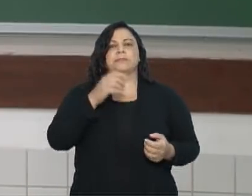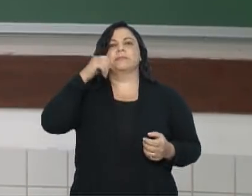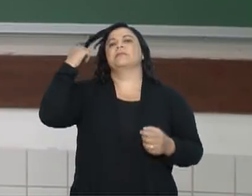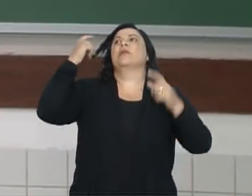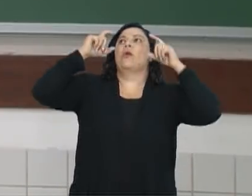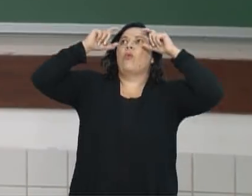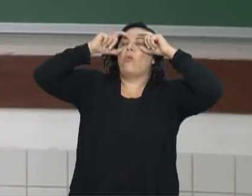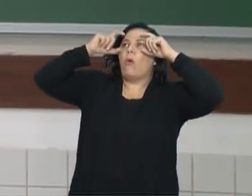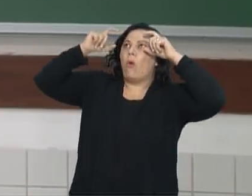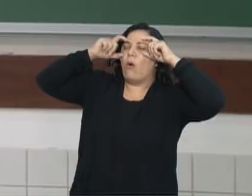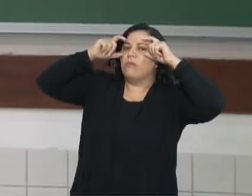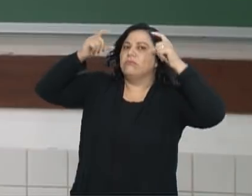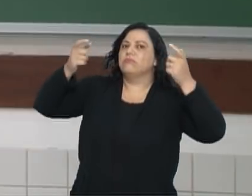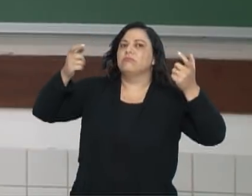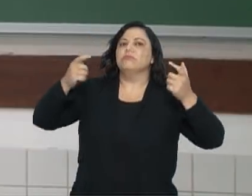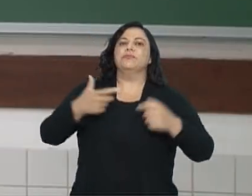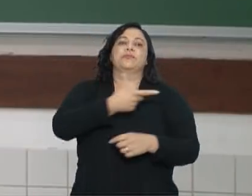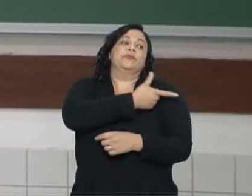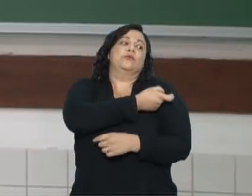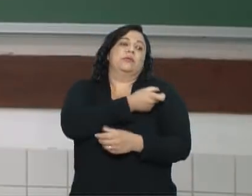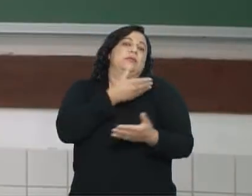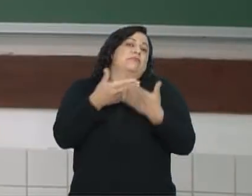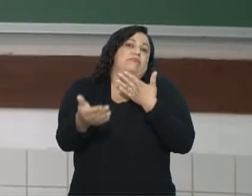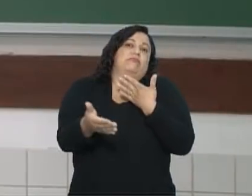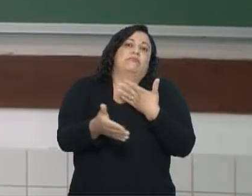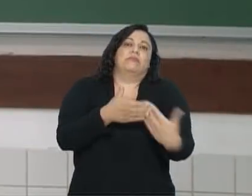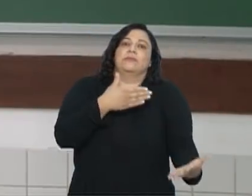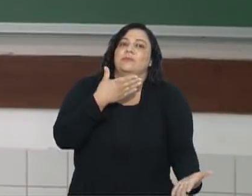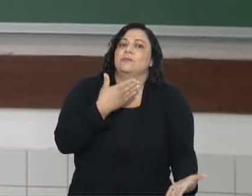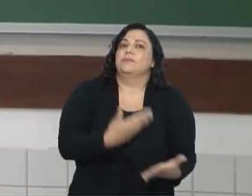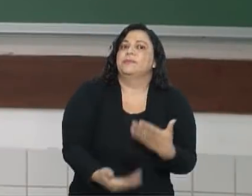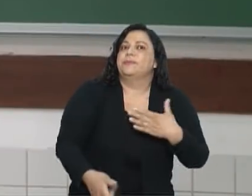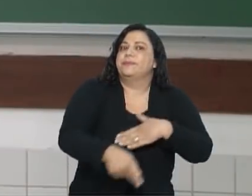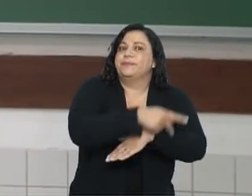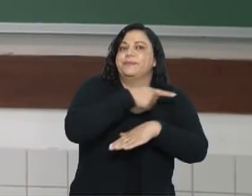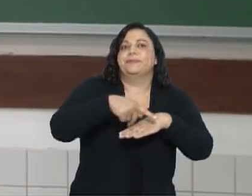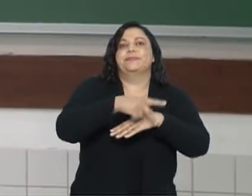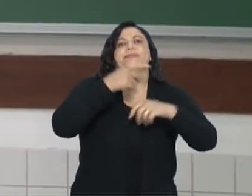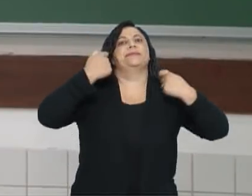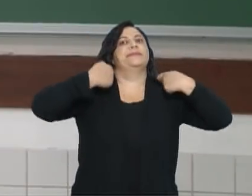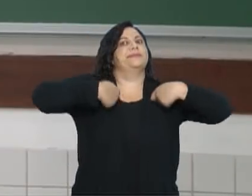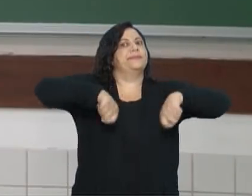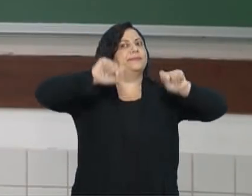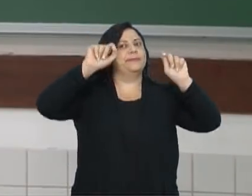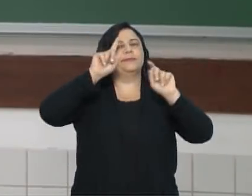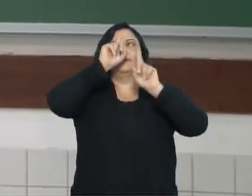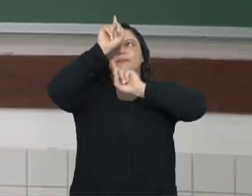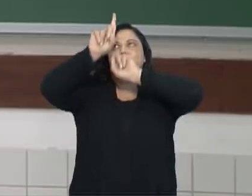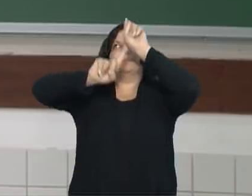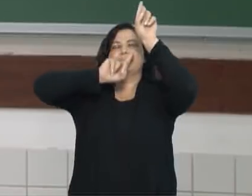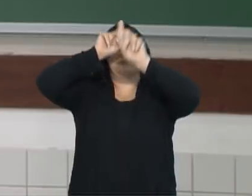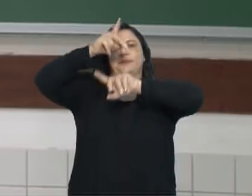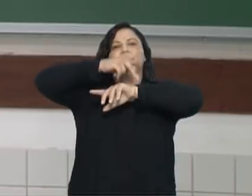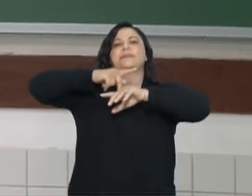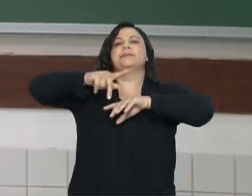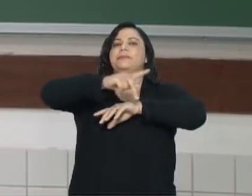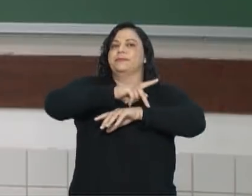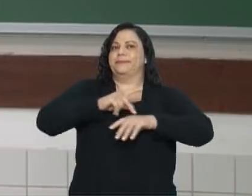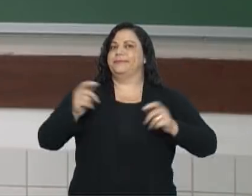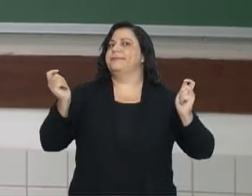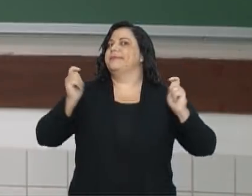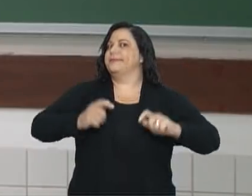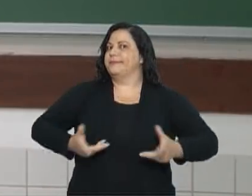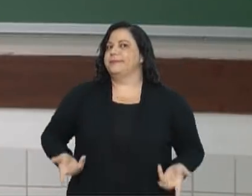óculos, de uma nova vacina, seja lá o que for. Os países precisam inventar. As pessoas dos países precisam